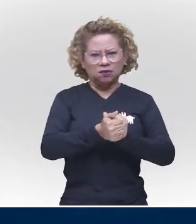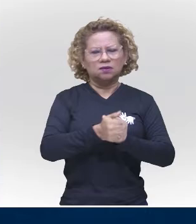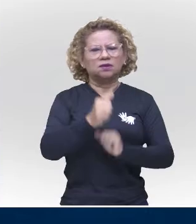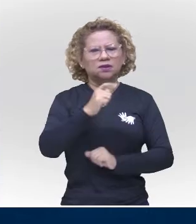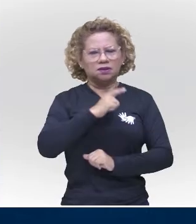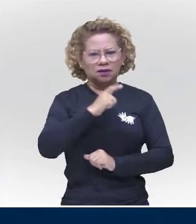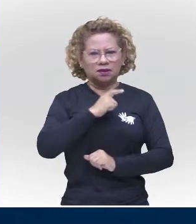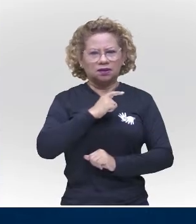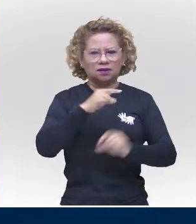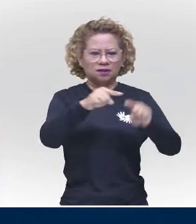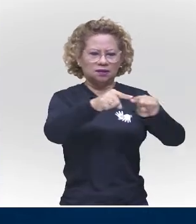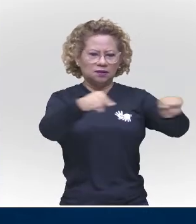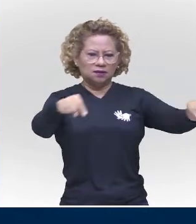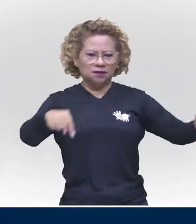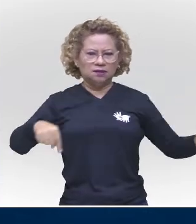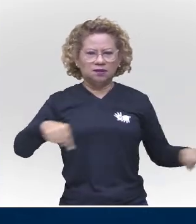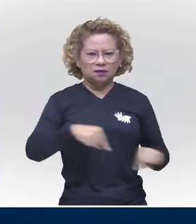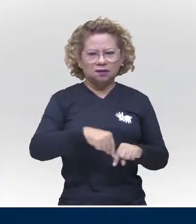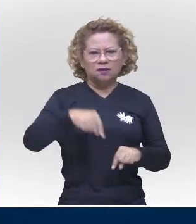Quadra,